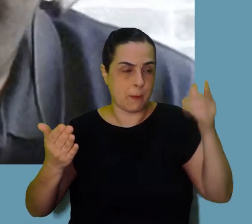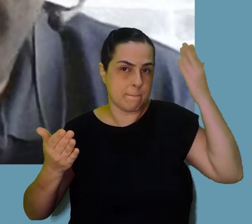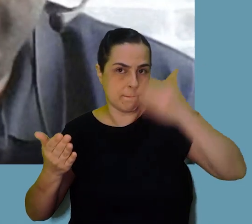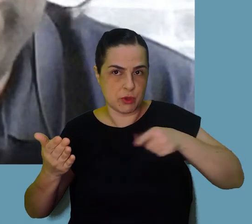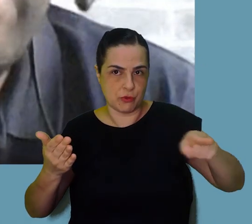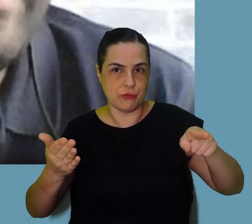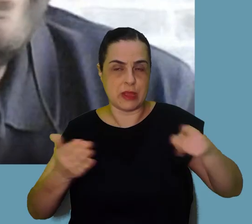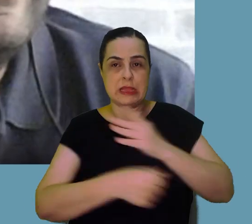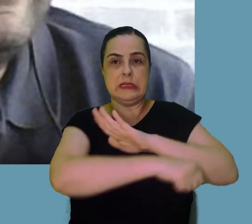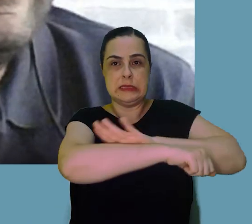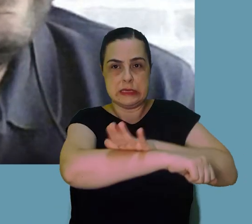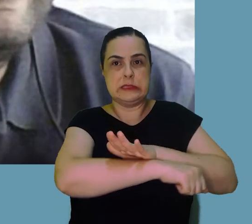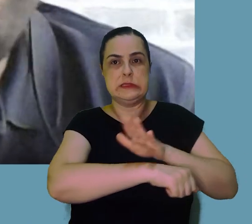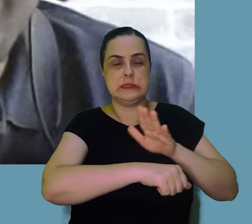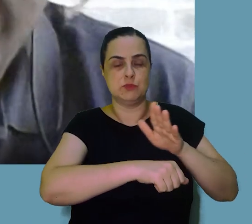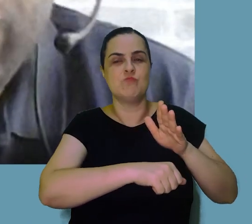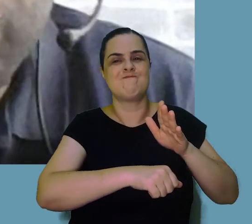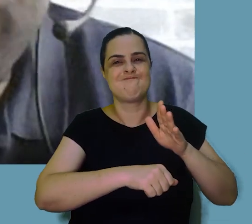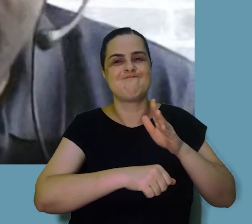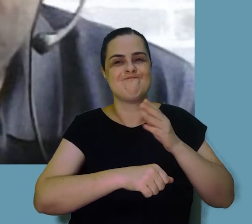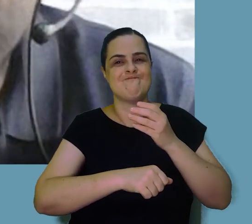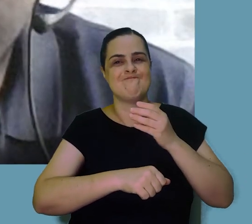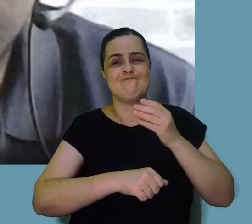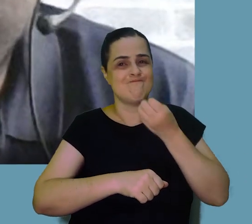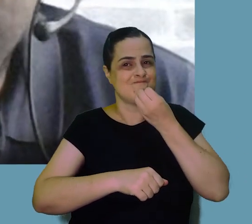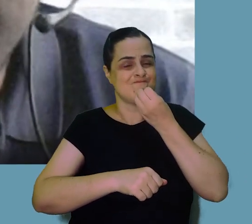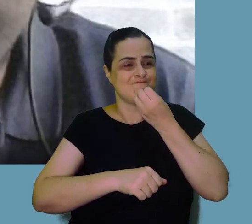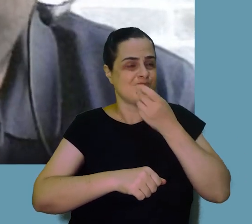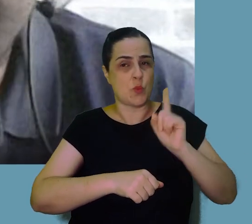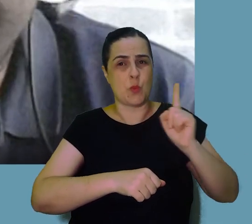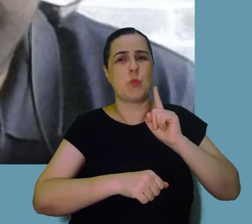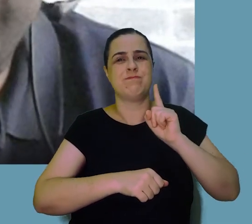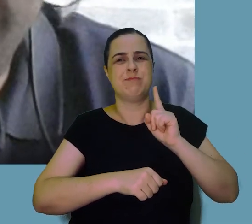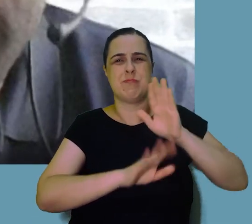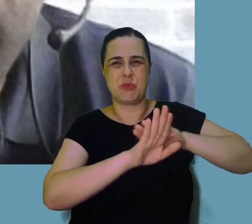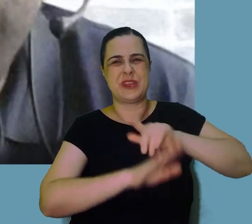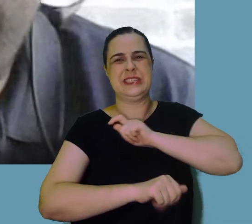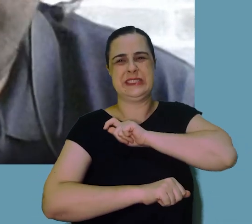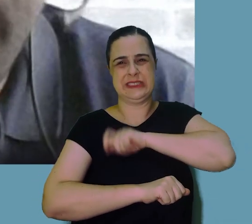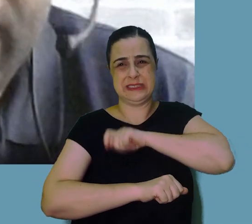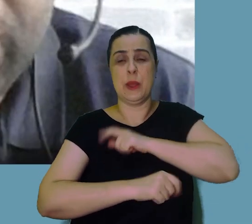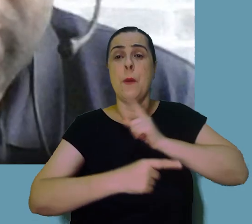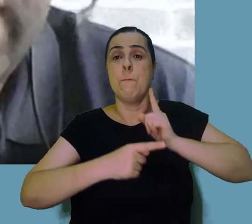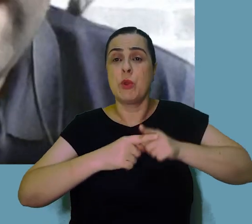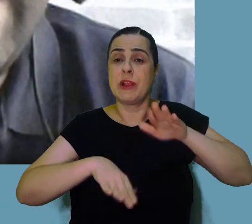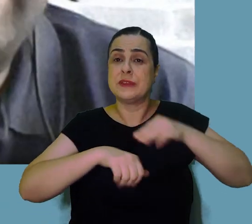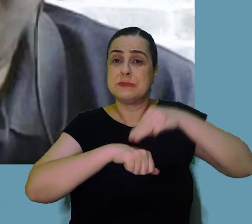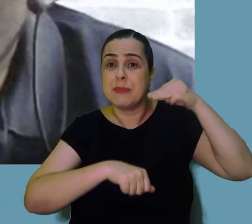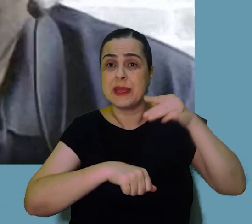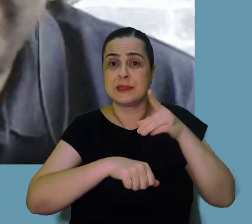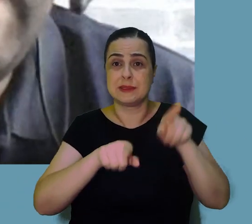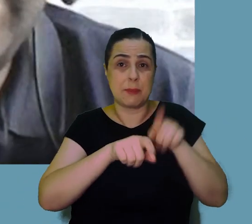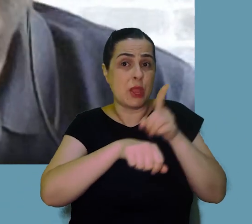muito perverso. Que mesmo tendo doutores e pós-doutores negros formados,